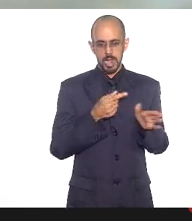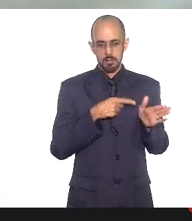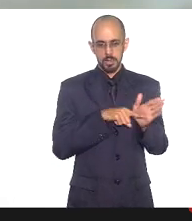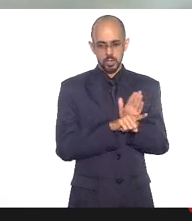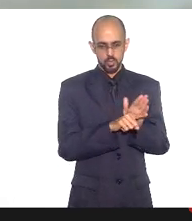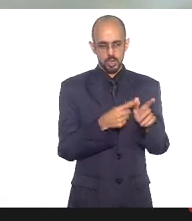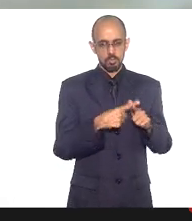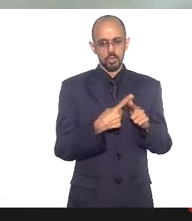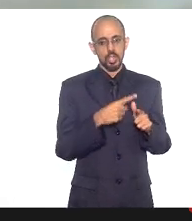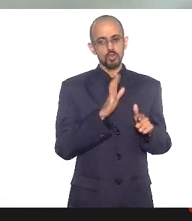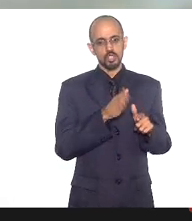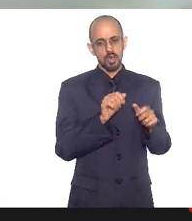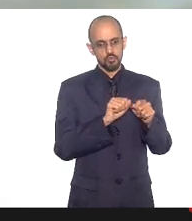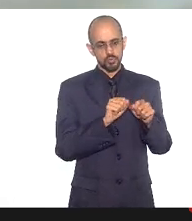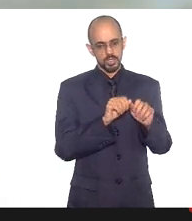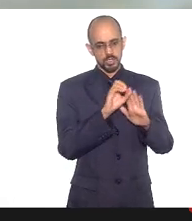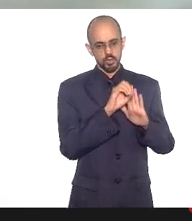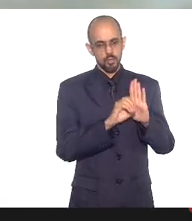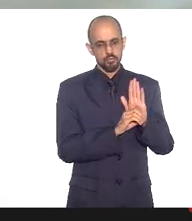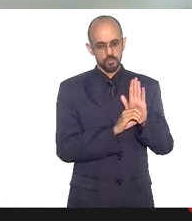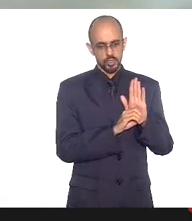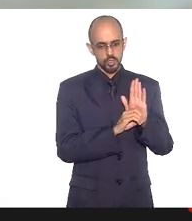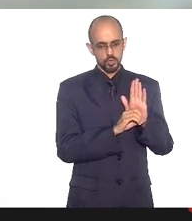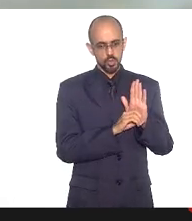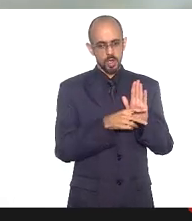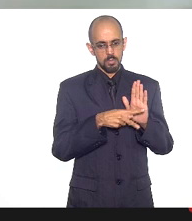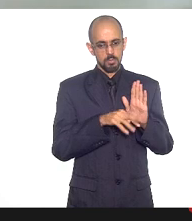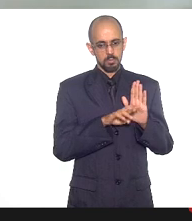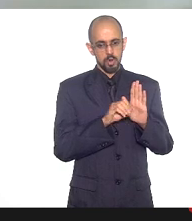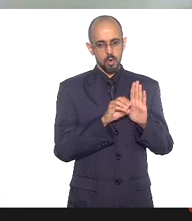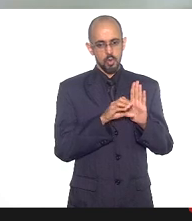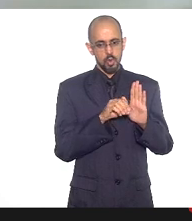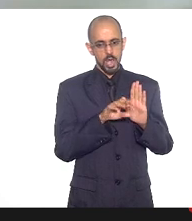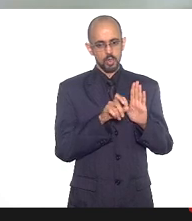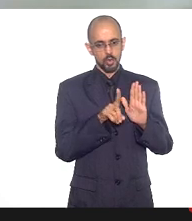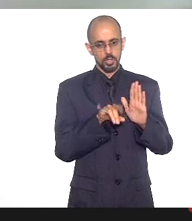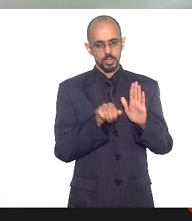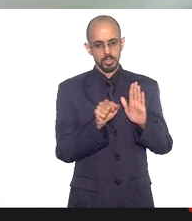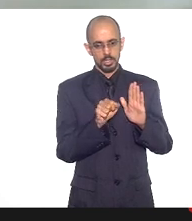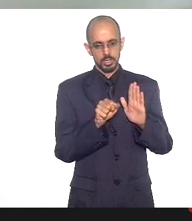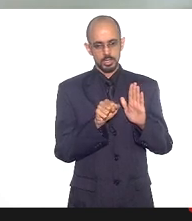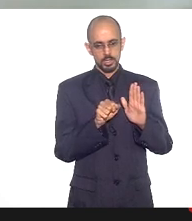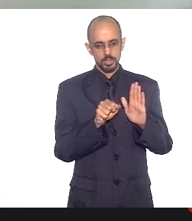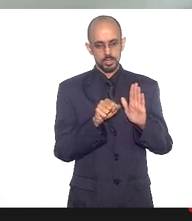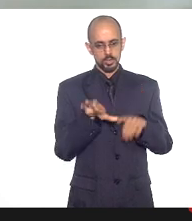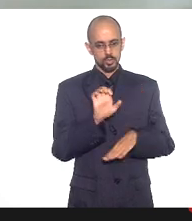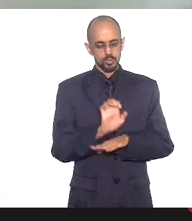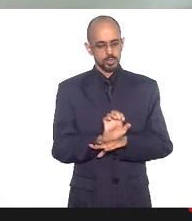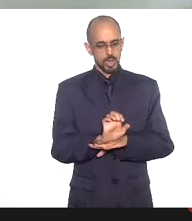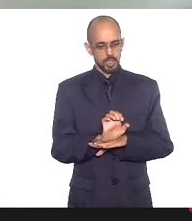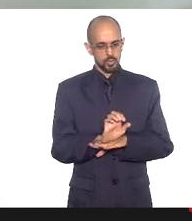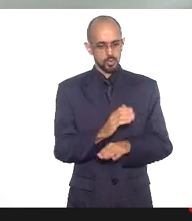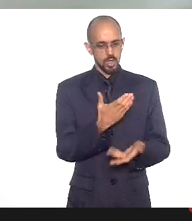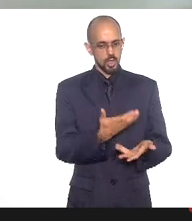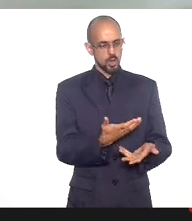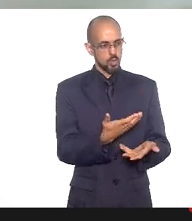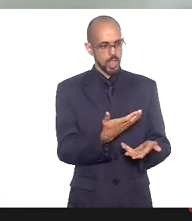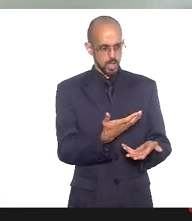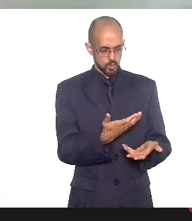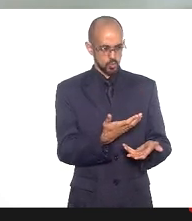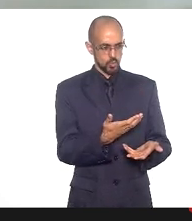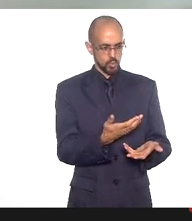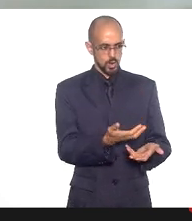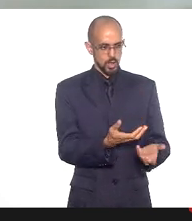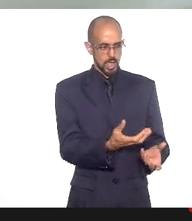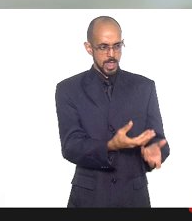esse ofício à Procuradoria-Geral do Estado. Eu gostaria de receber da Petrobras,